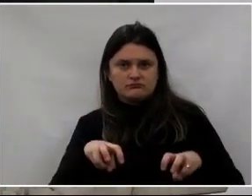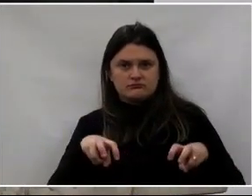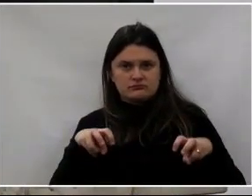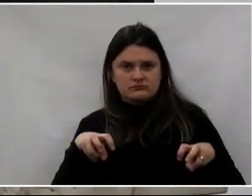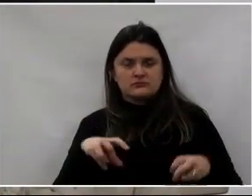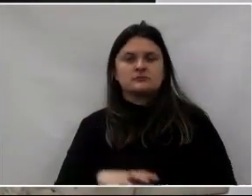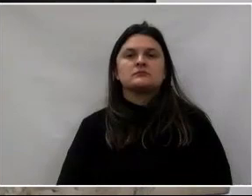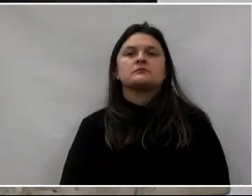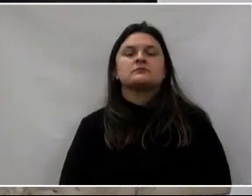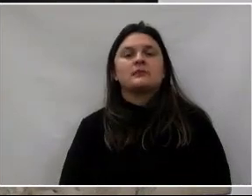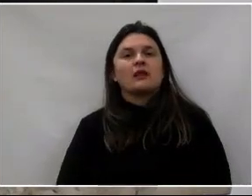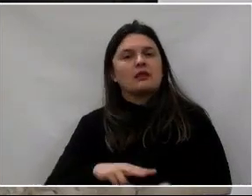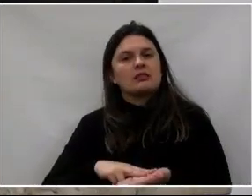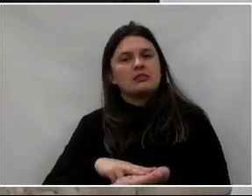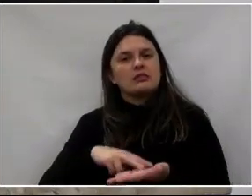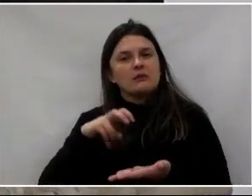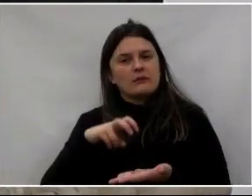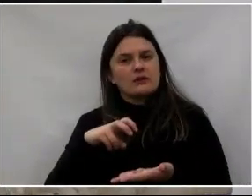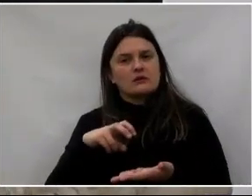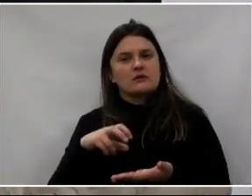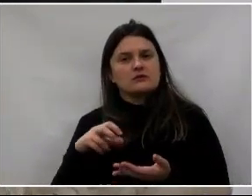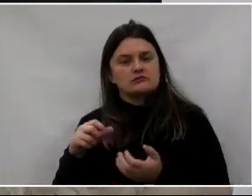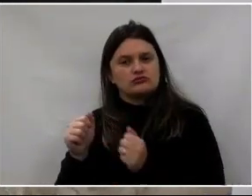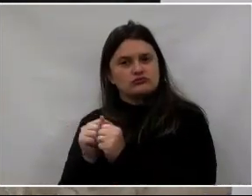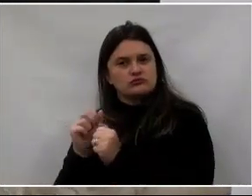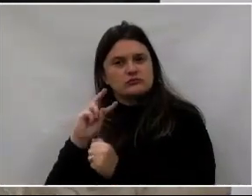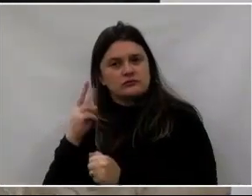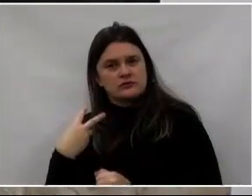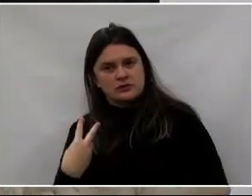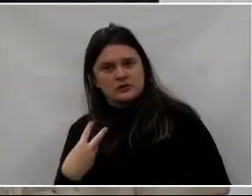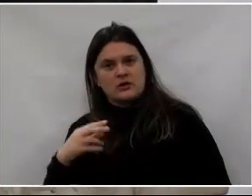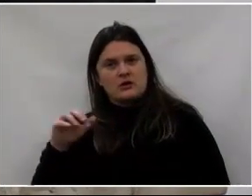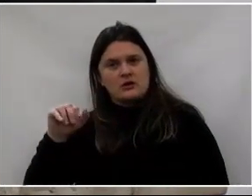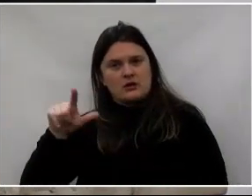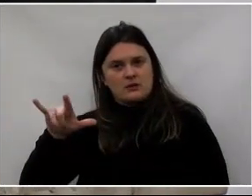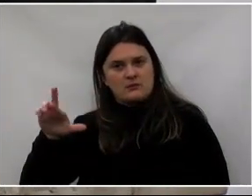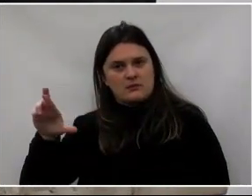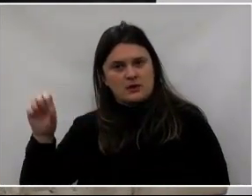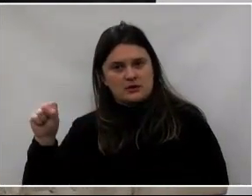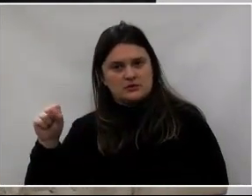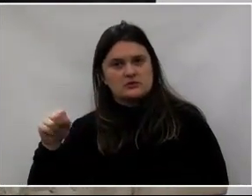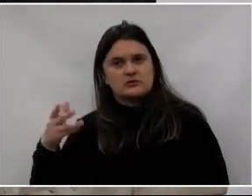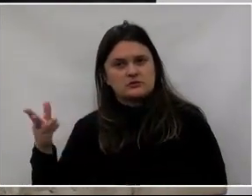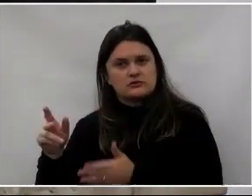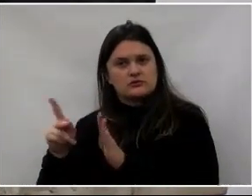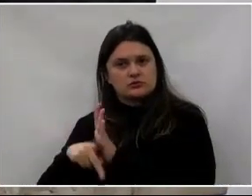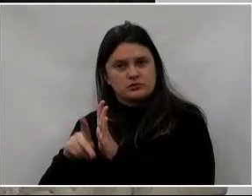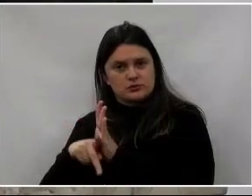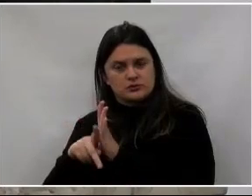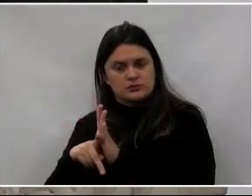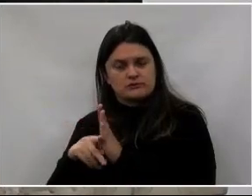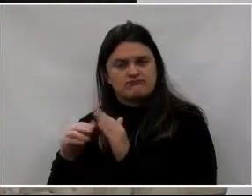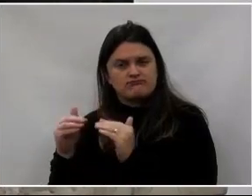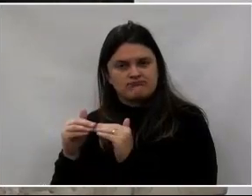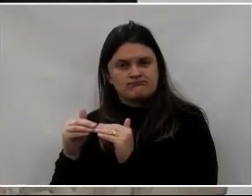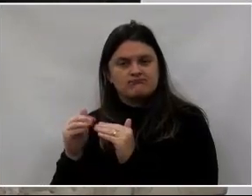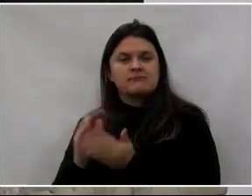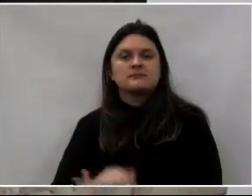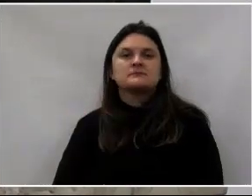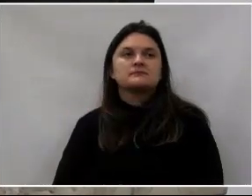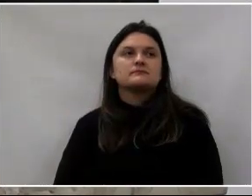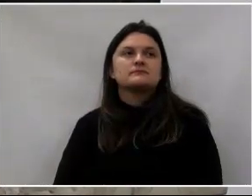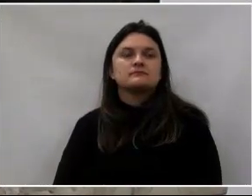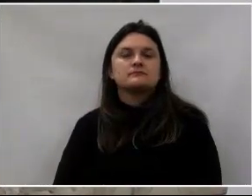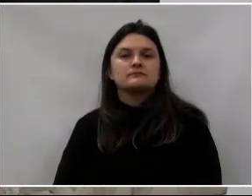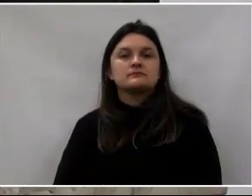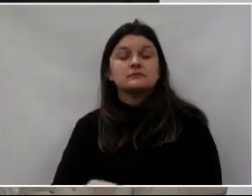Hoje de manhã, eu também junto com o vereador Almires também, que foi sancionado o seu projeto também, né? O